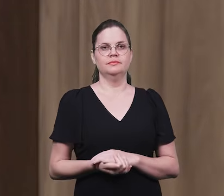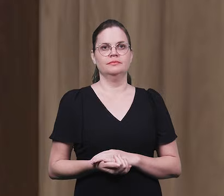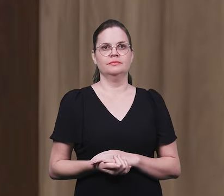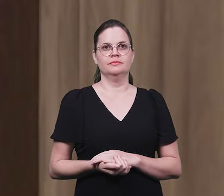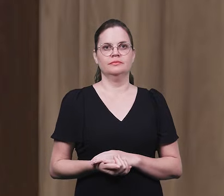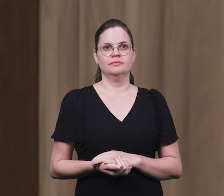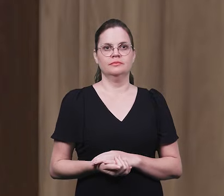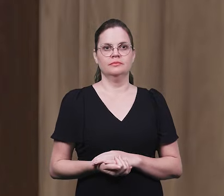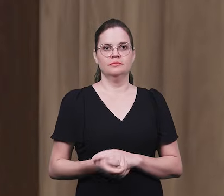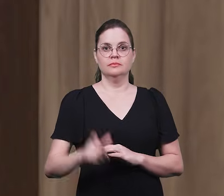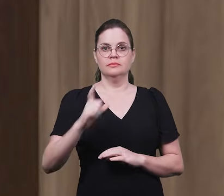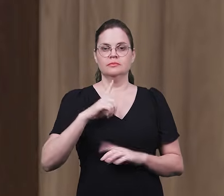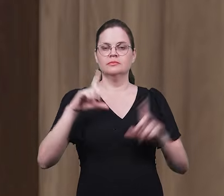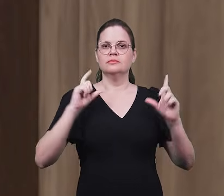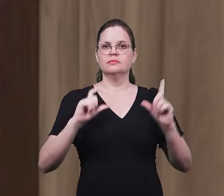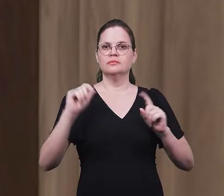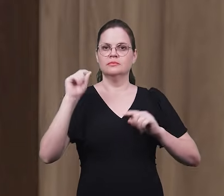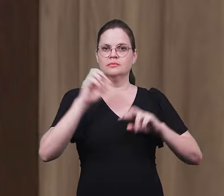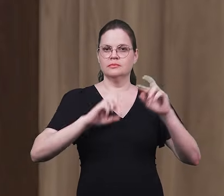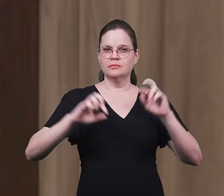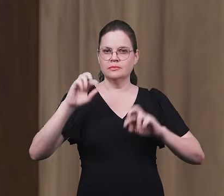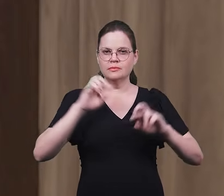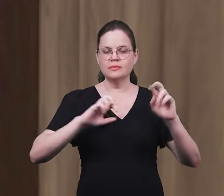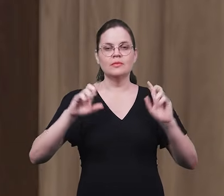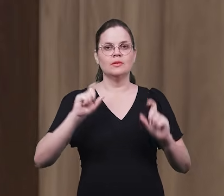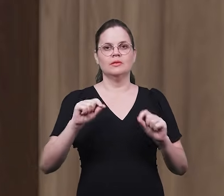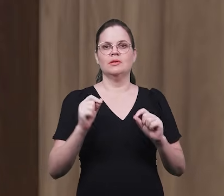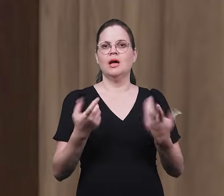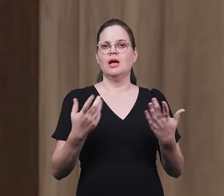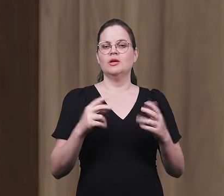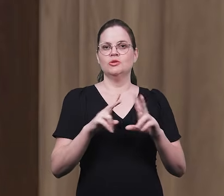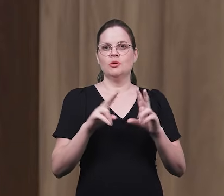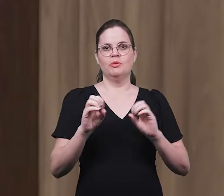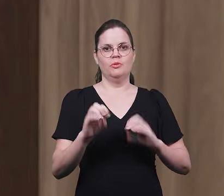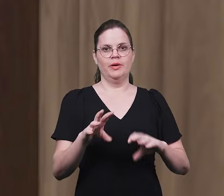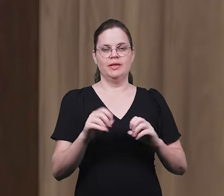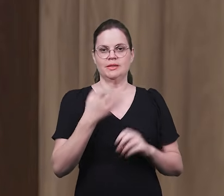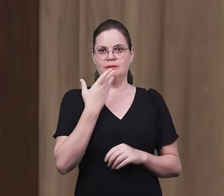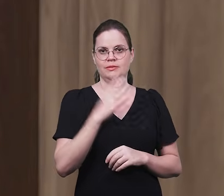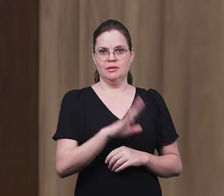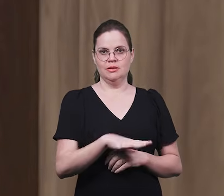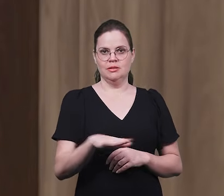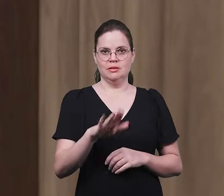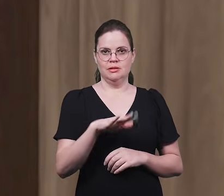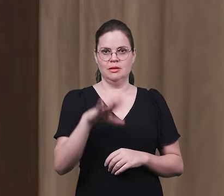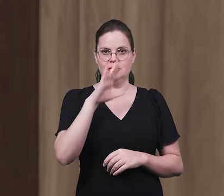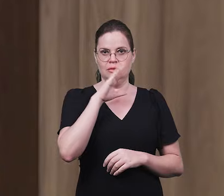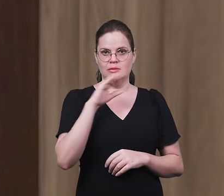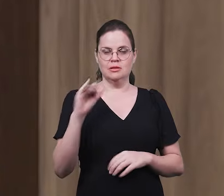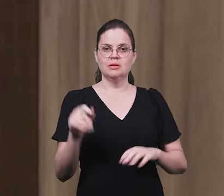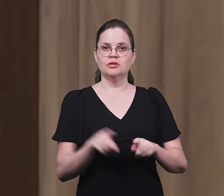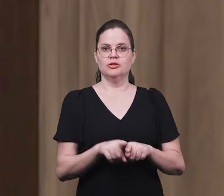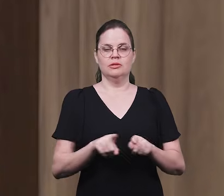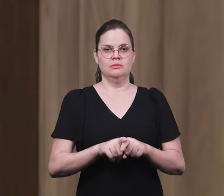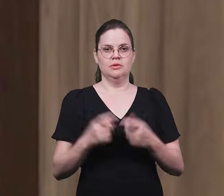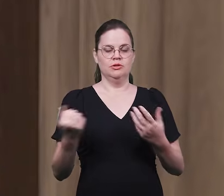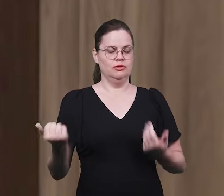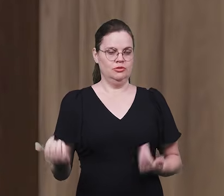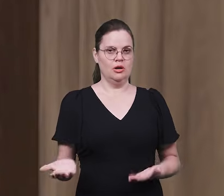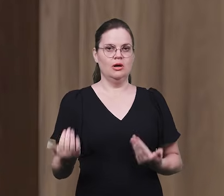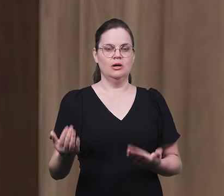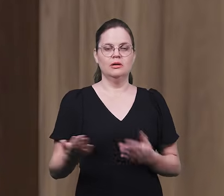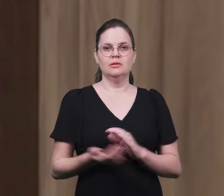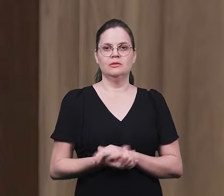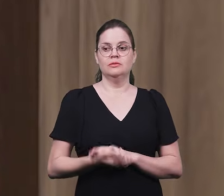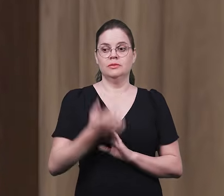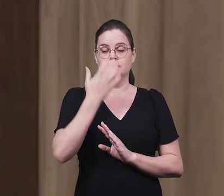Fábio, ele tem uma supervisão no trabalho das crianças intermediárias e adolescentes que pega também um pouco dos